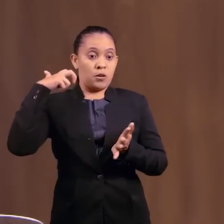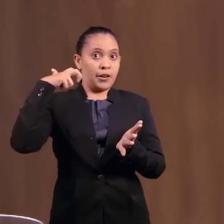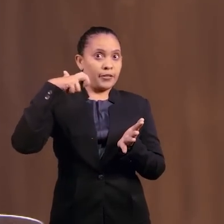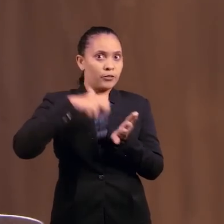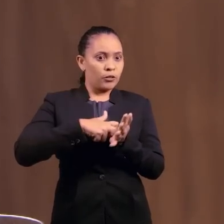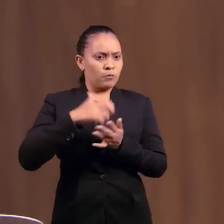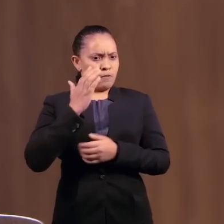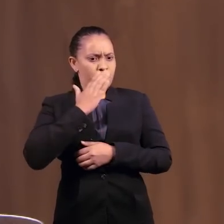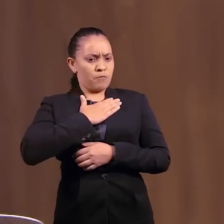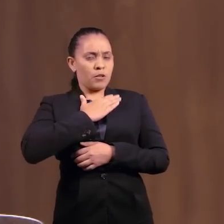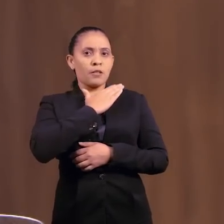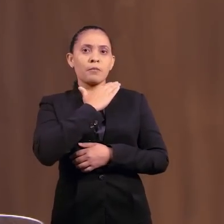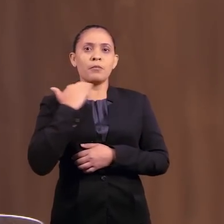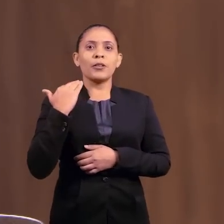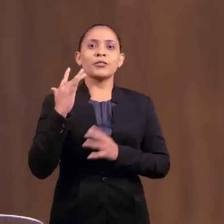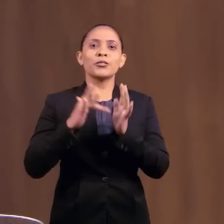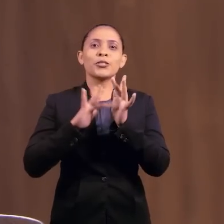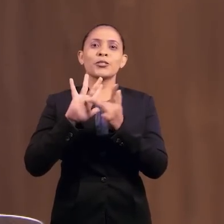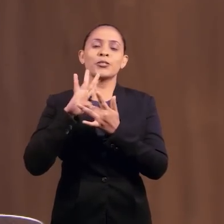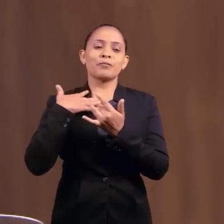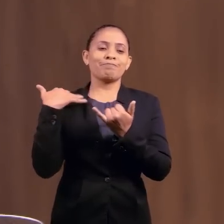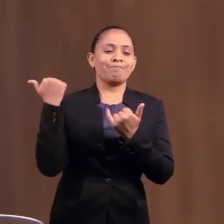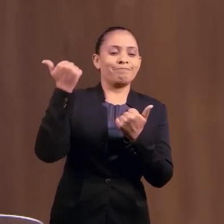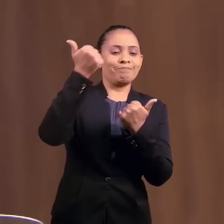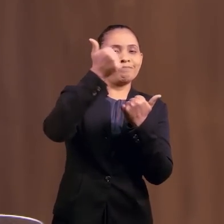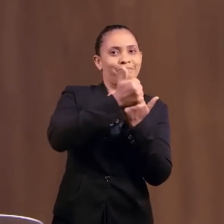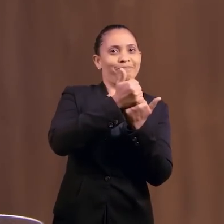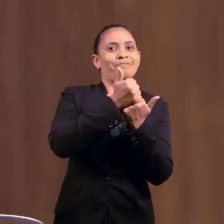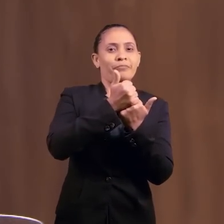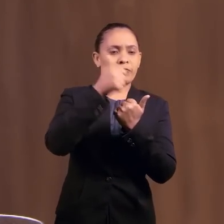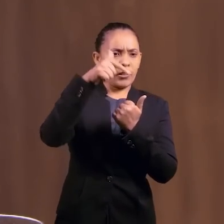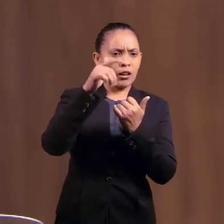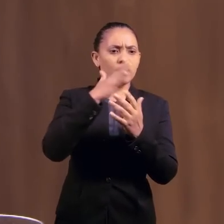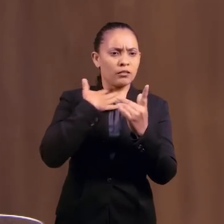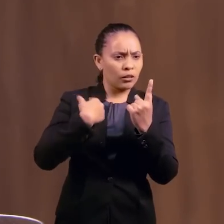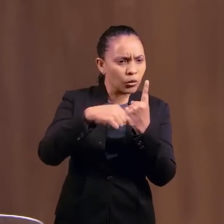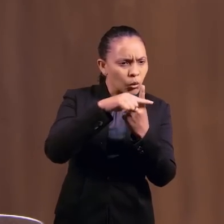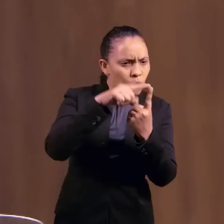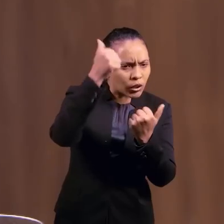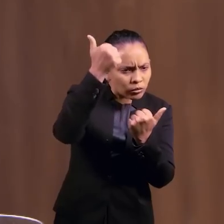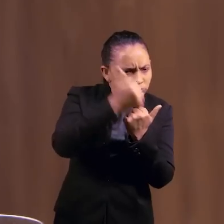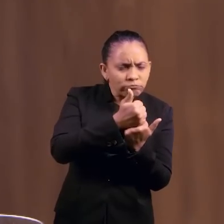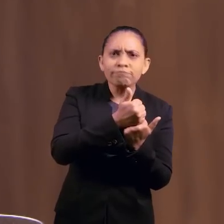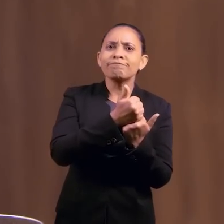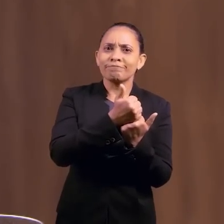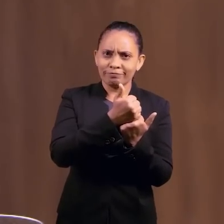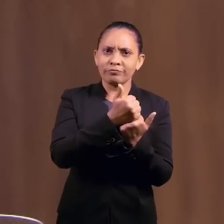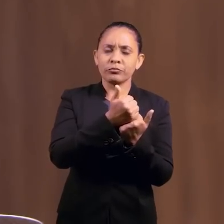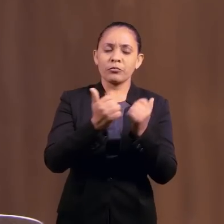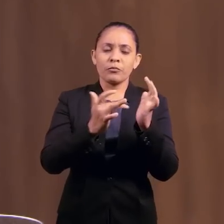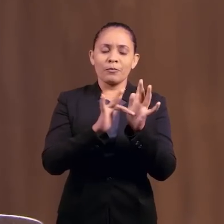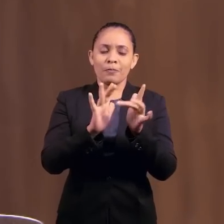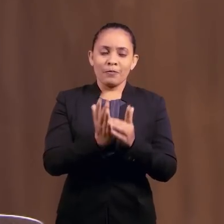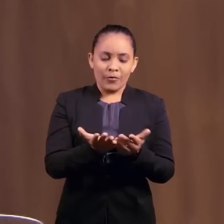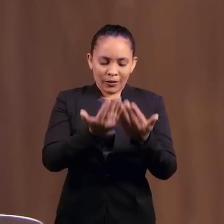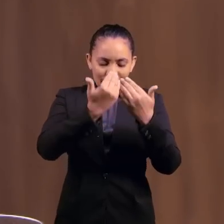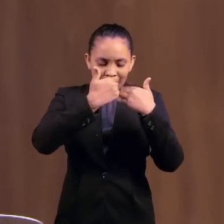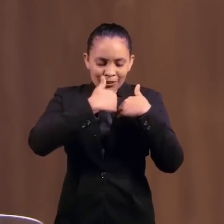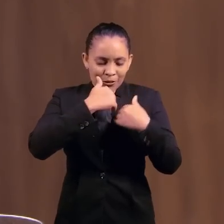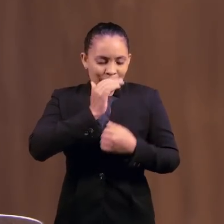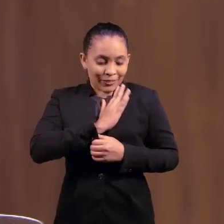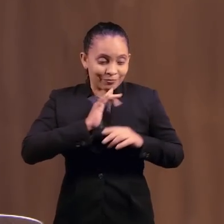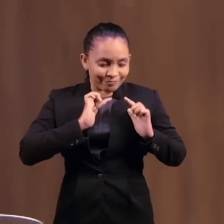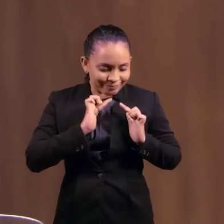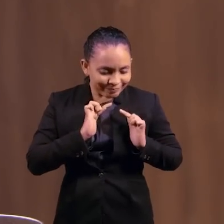ele faz isto, aí sim, e eu o aceito, ele está agora reinando sobre o meu coração na